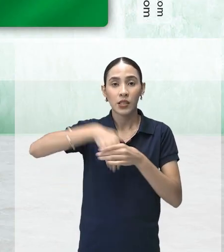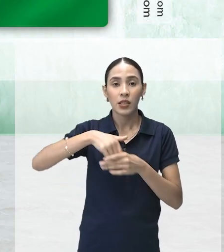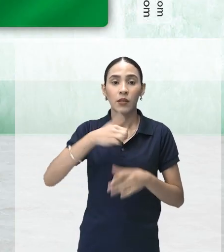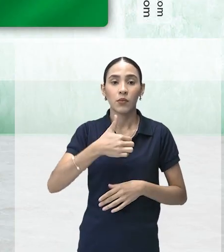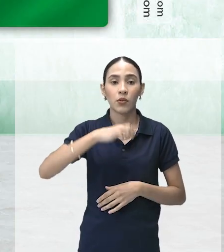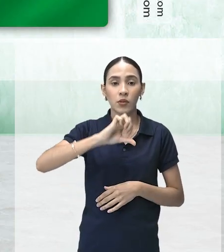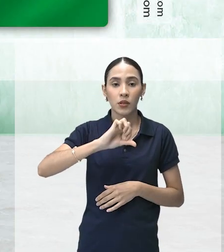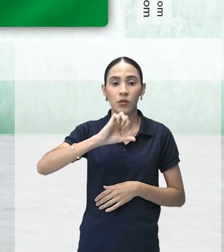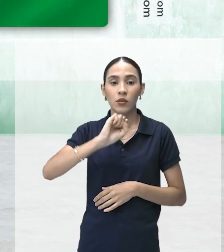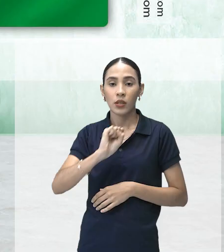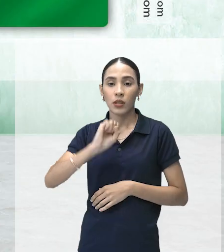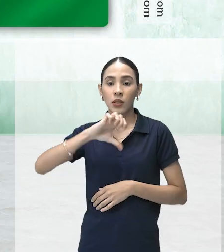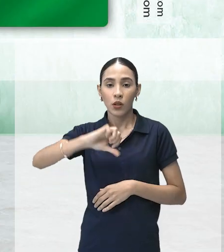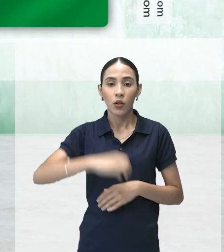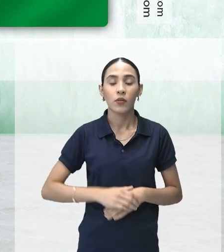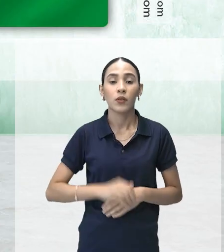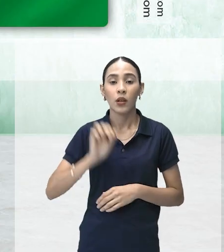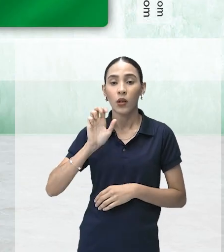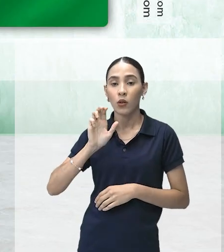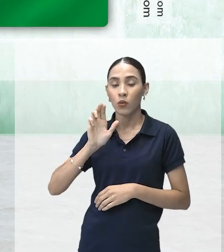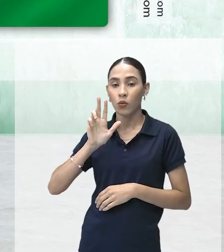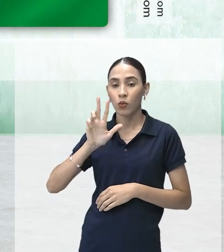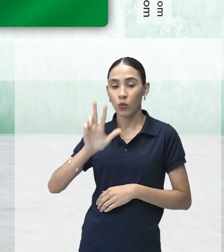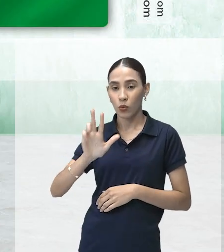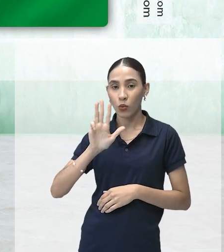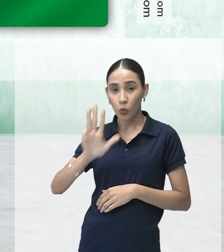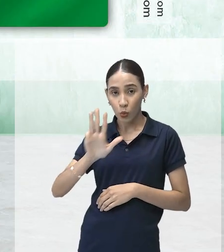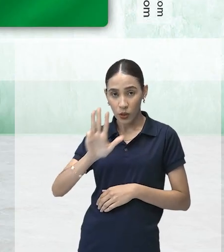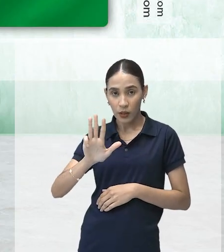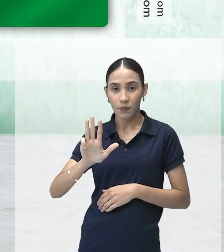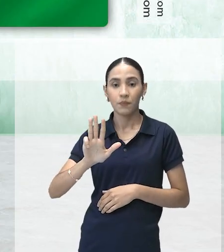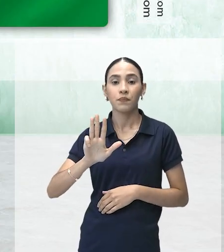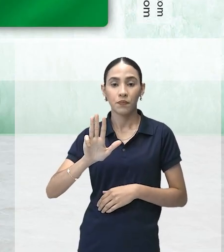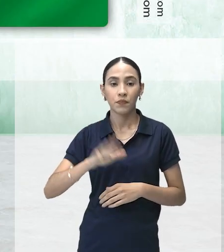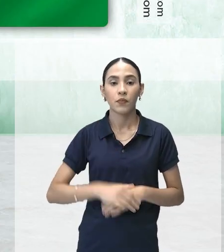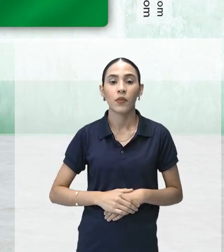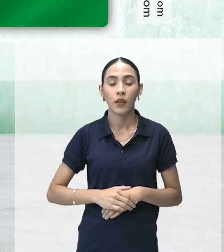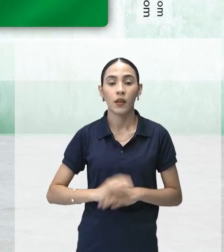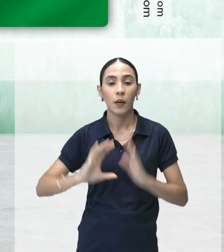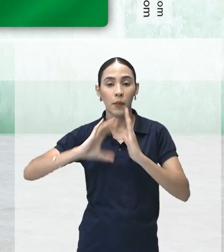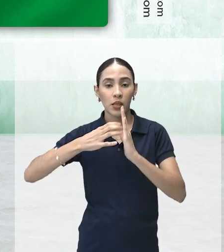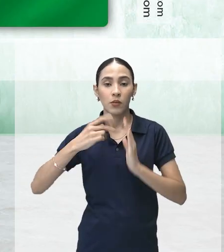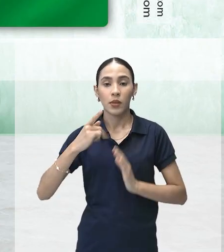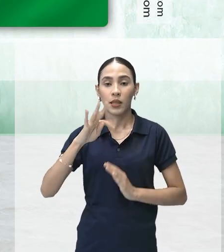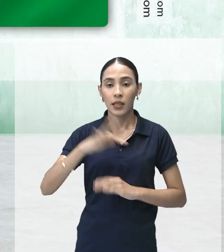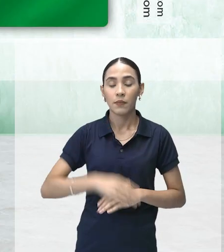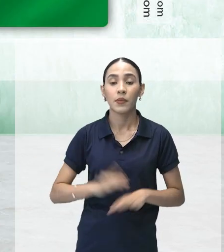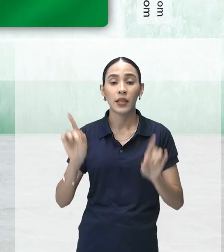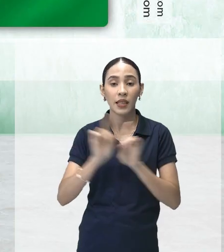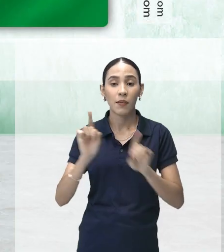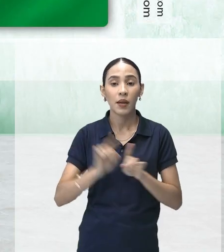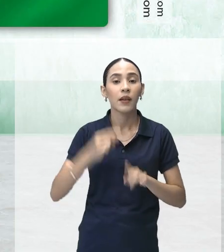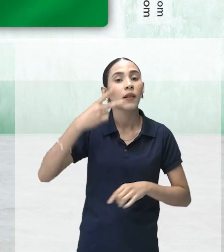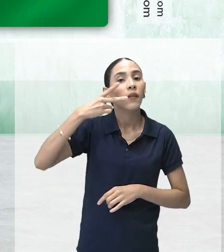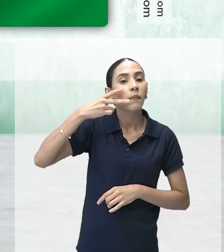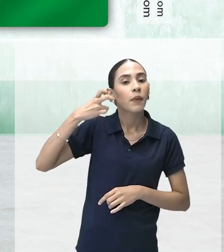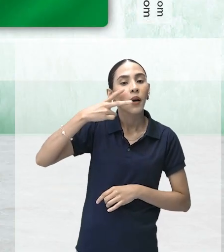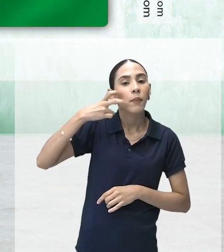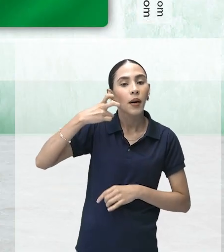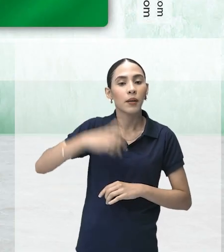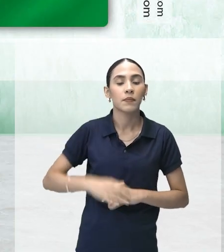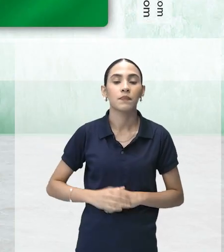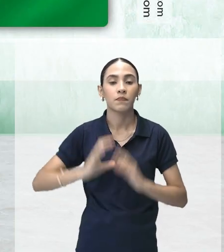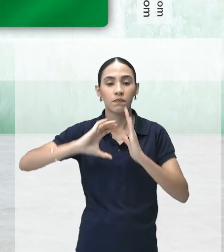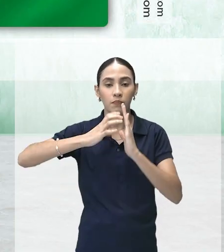1989 foram Luiz Inácio Lula da Silva, do Partido dos Trabalhadores, PT, e Fernando Collor de Mello,